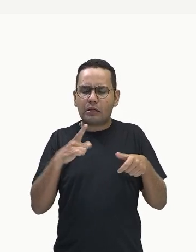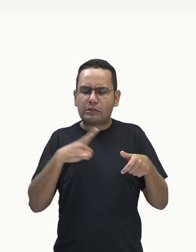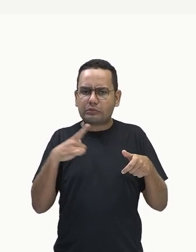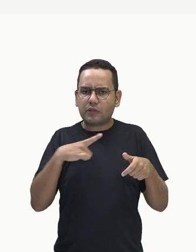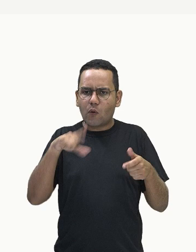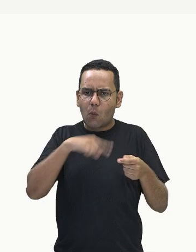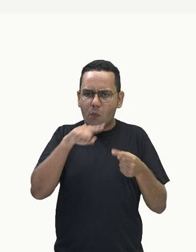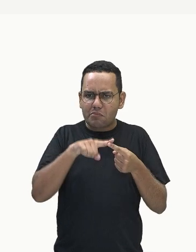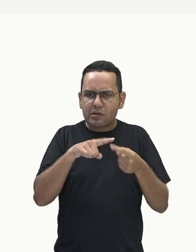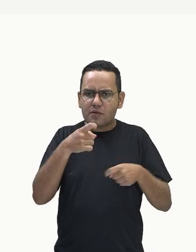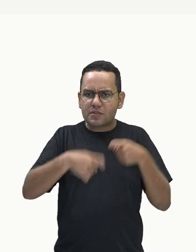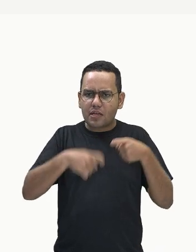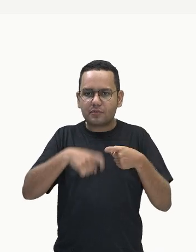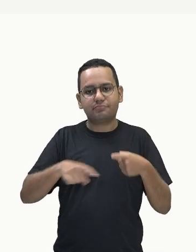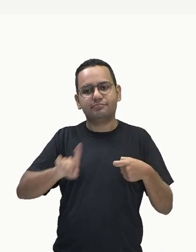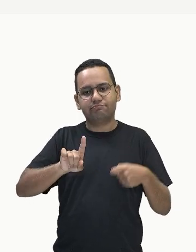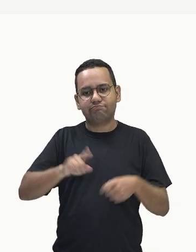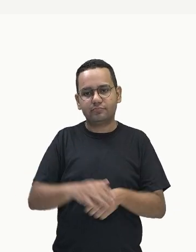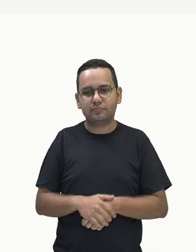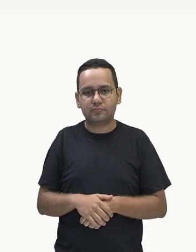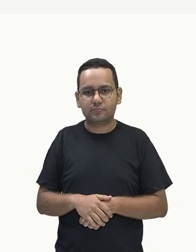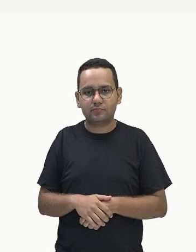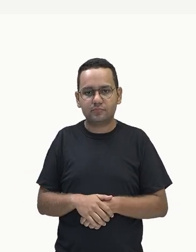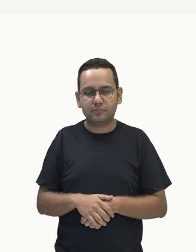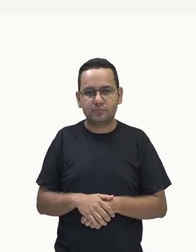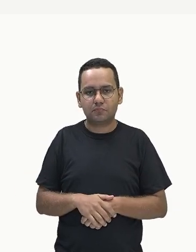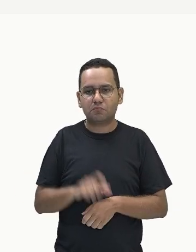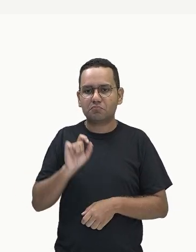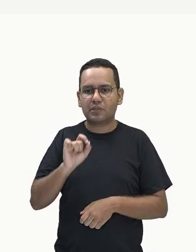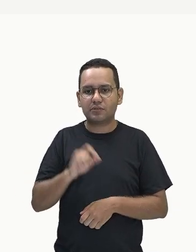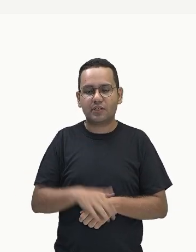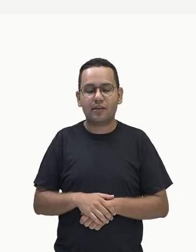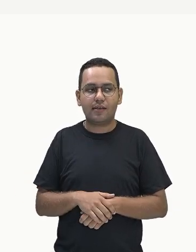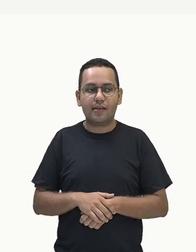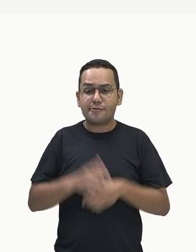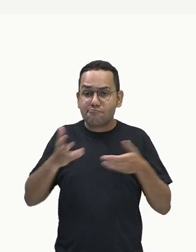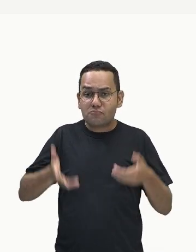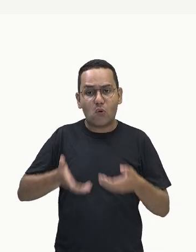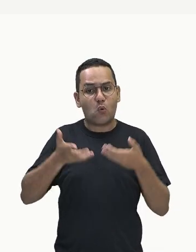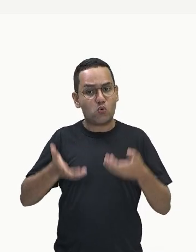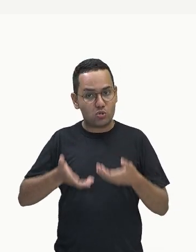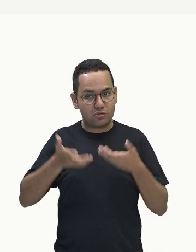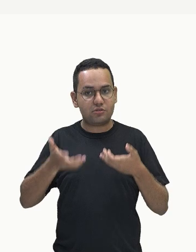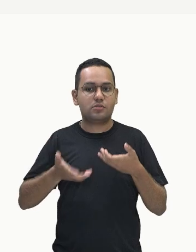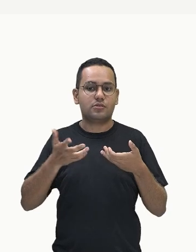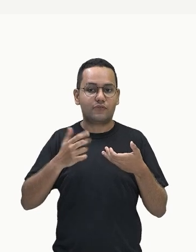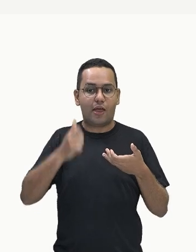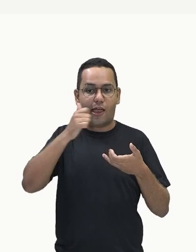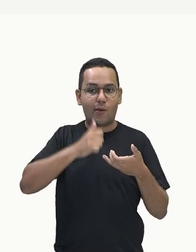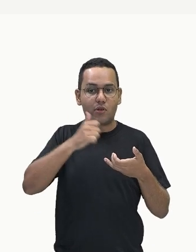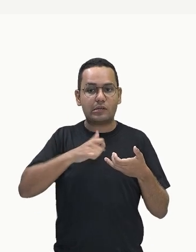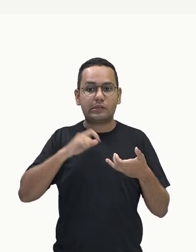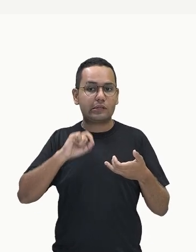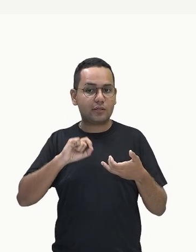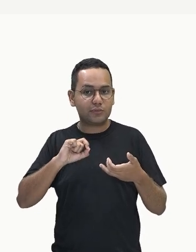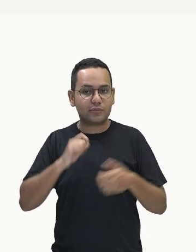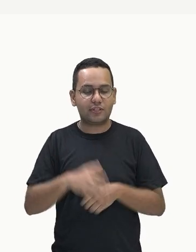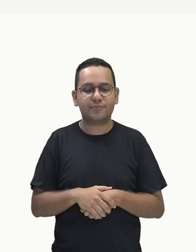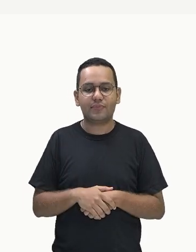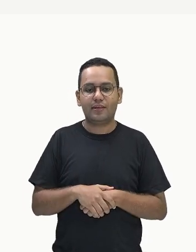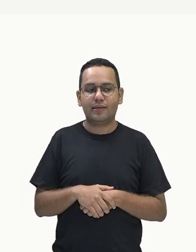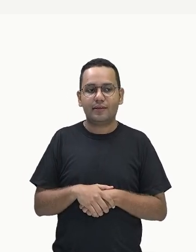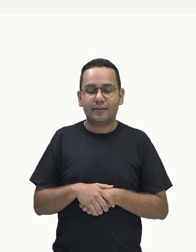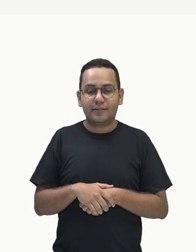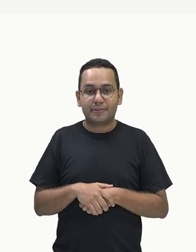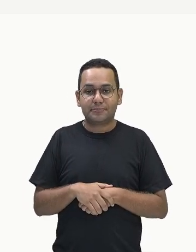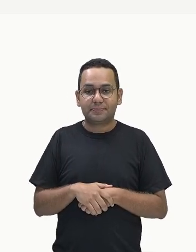reprodutor. Tá? É um órgão mais de estímulo da mulher relacionado a questões da libido, que